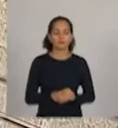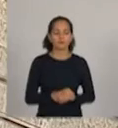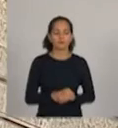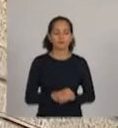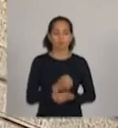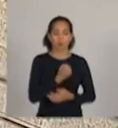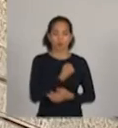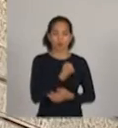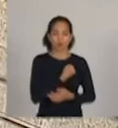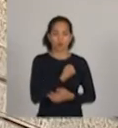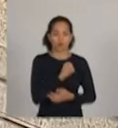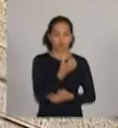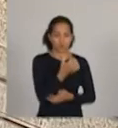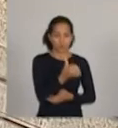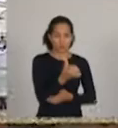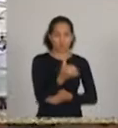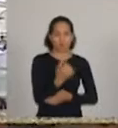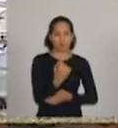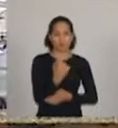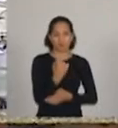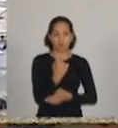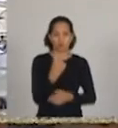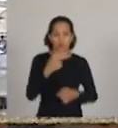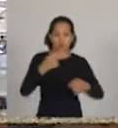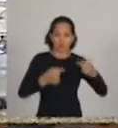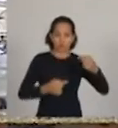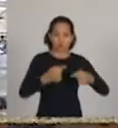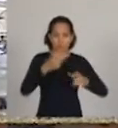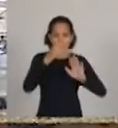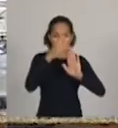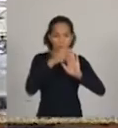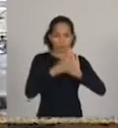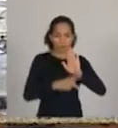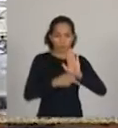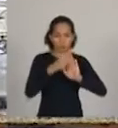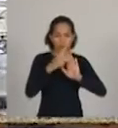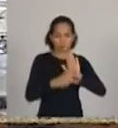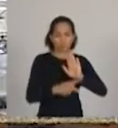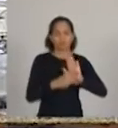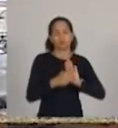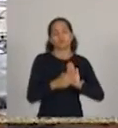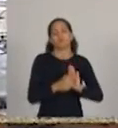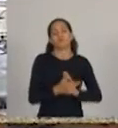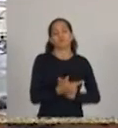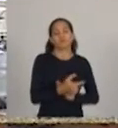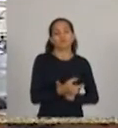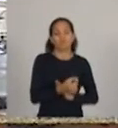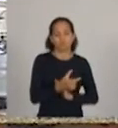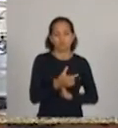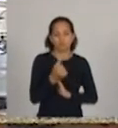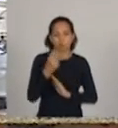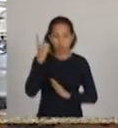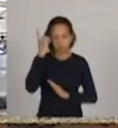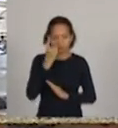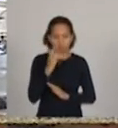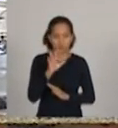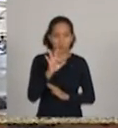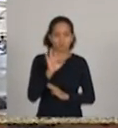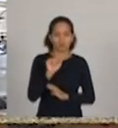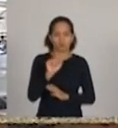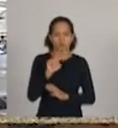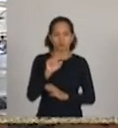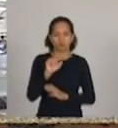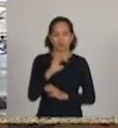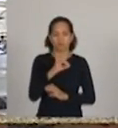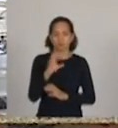Item 6, discussão única em regime de urgência do projeto de lei 98/2021 do deputado Dr. Rafael Favato,